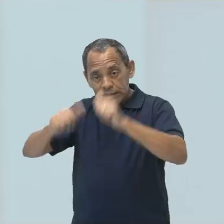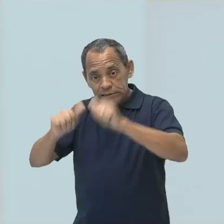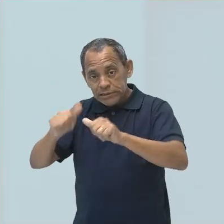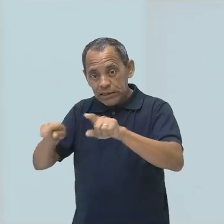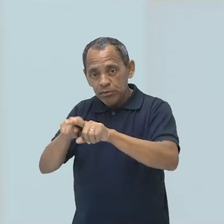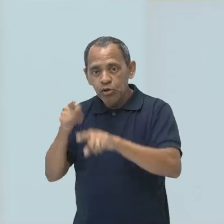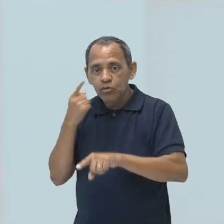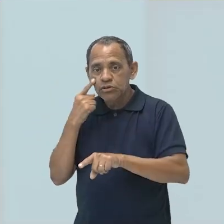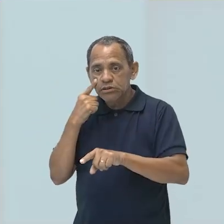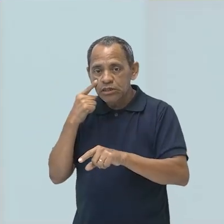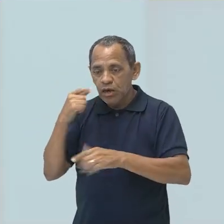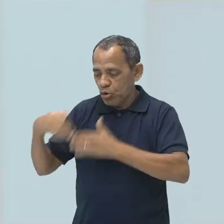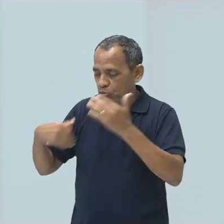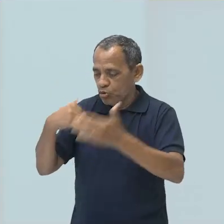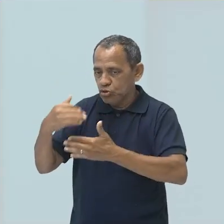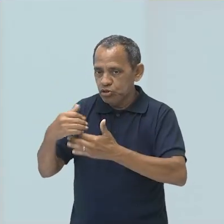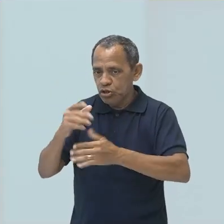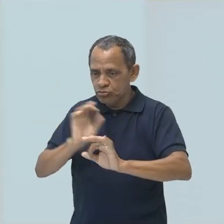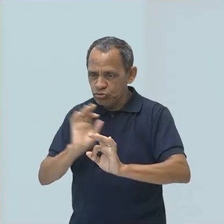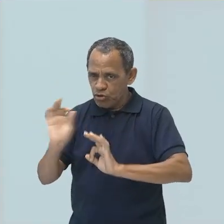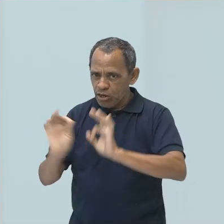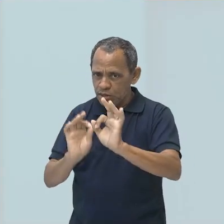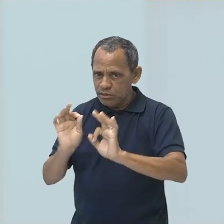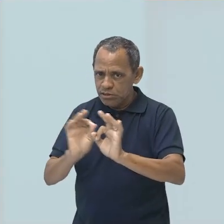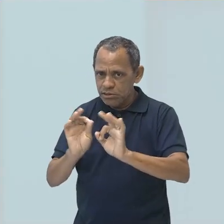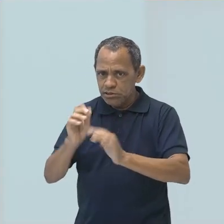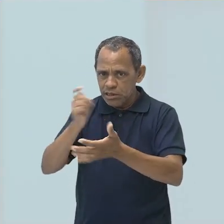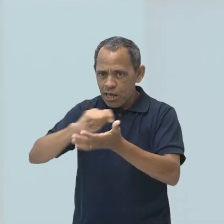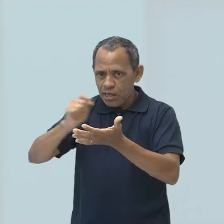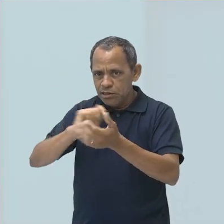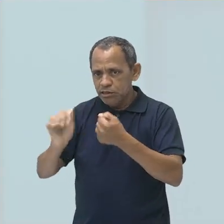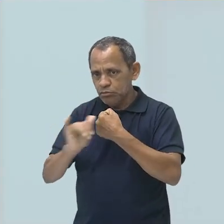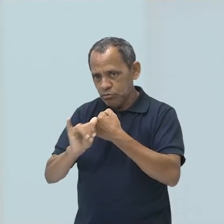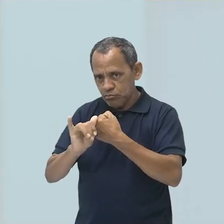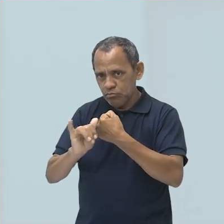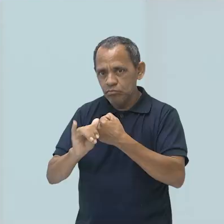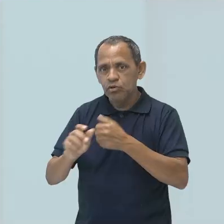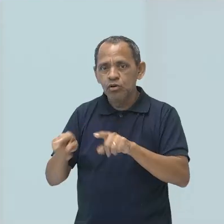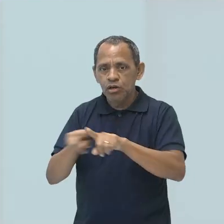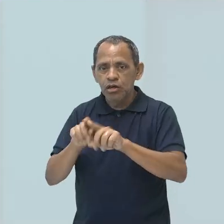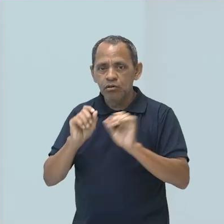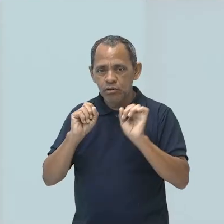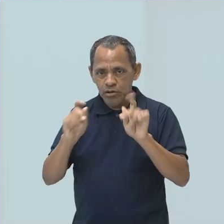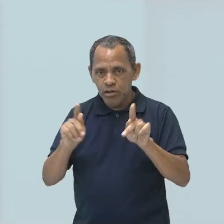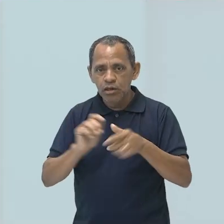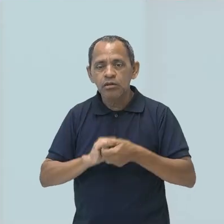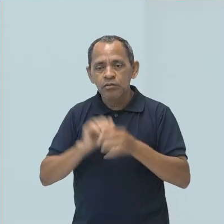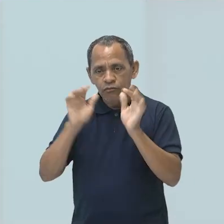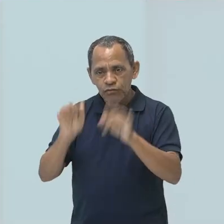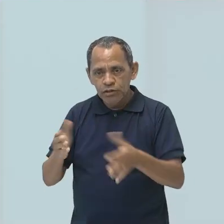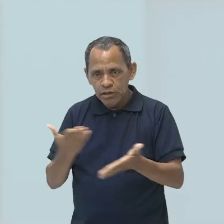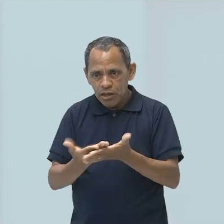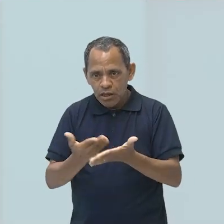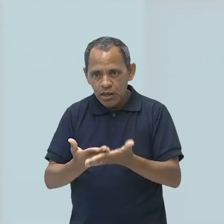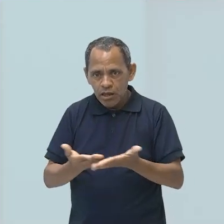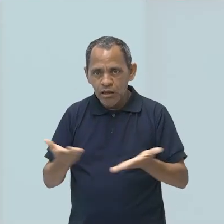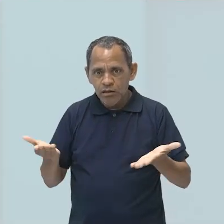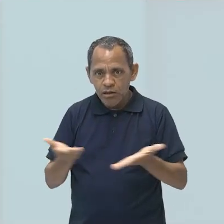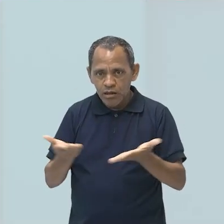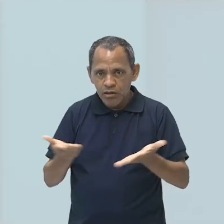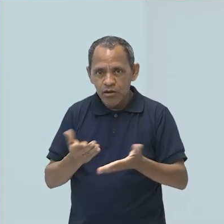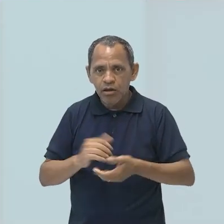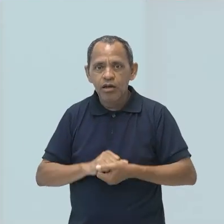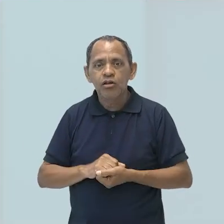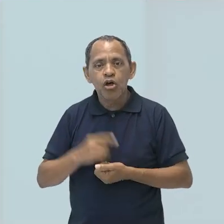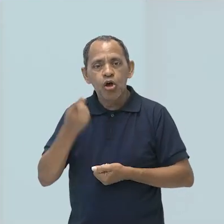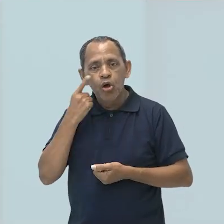servem para o processo de planejar a escrita de uma crônica, certo? E assim encerramos esta aula, na qual nós